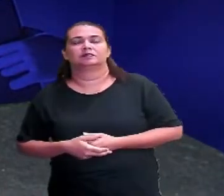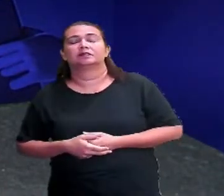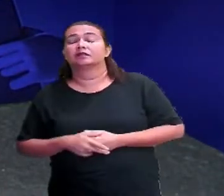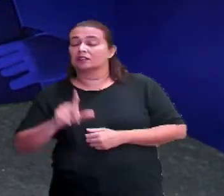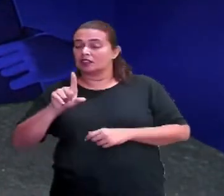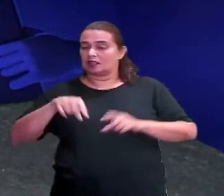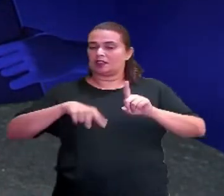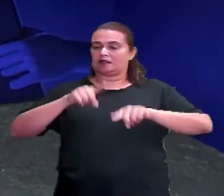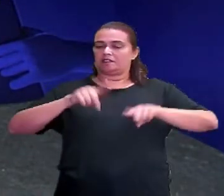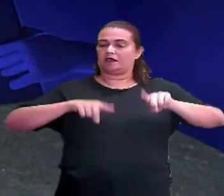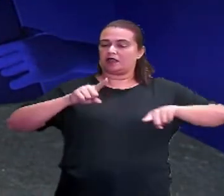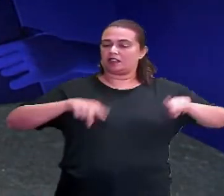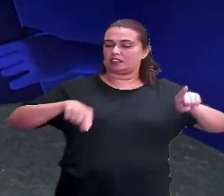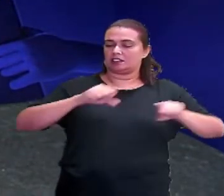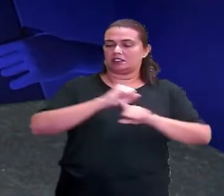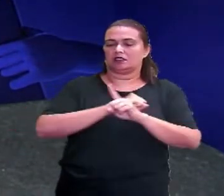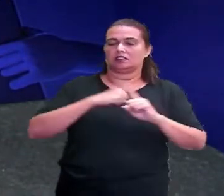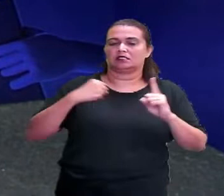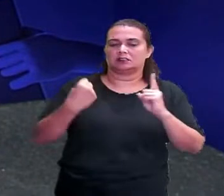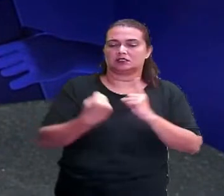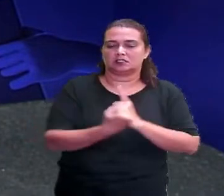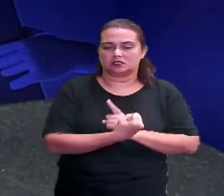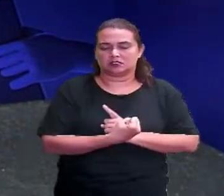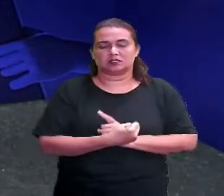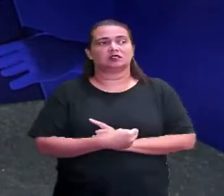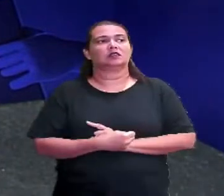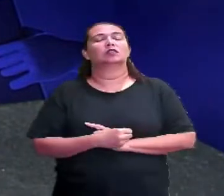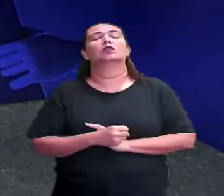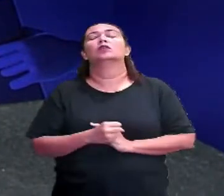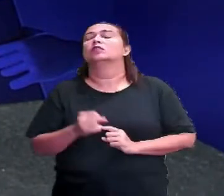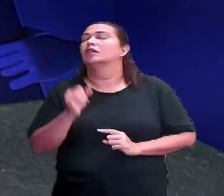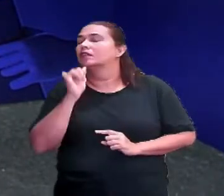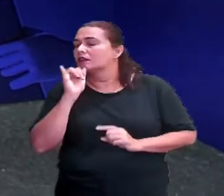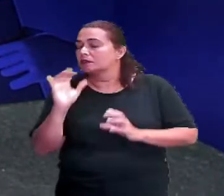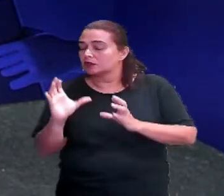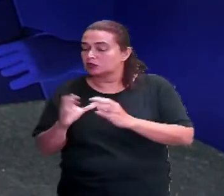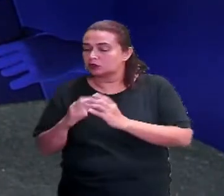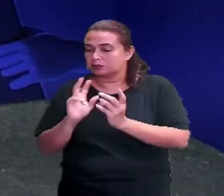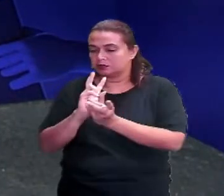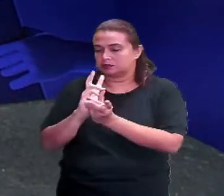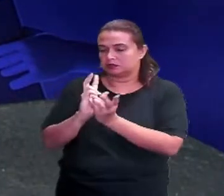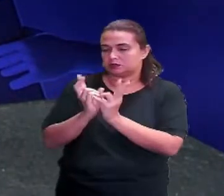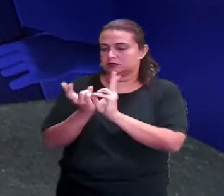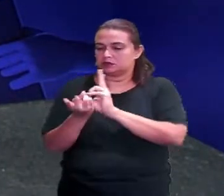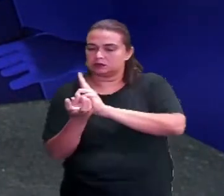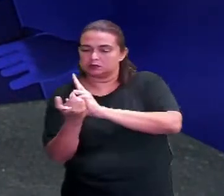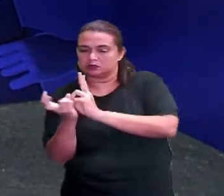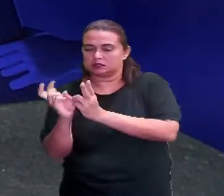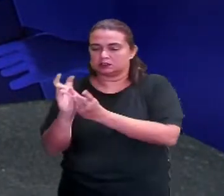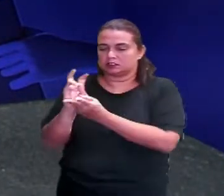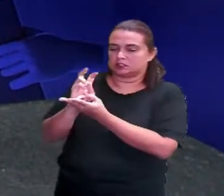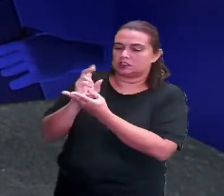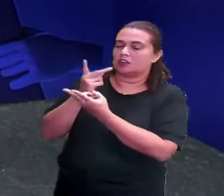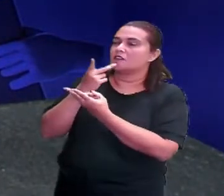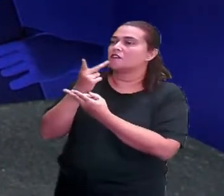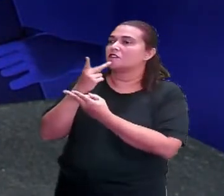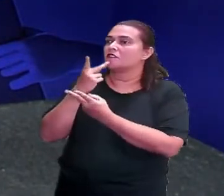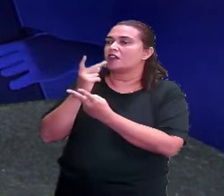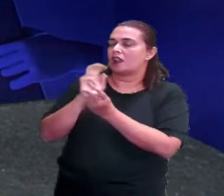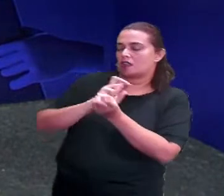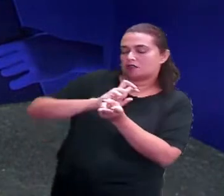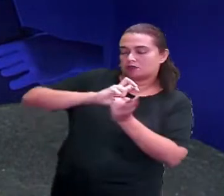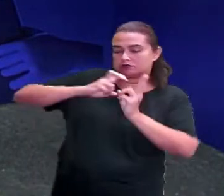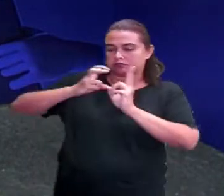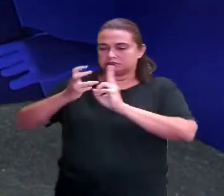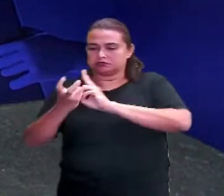variedade social. Então um grupo de capoeiristas pode facilmente falar de uma meia-lua, enquanto pessoas de fora